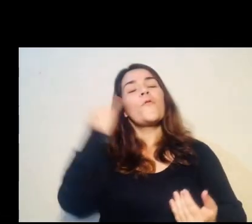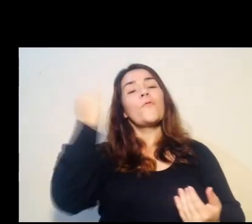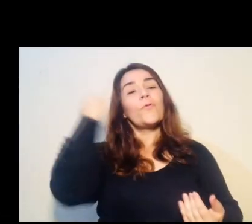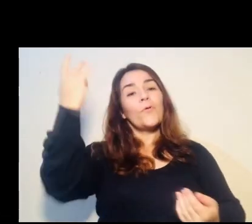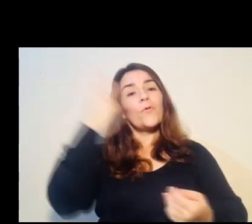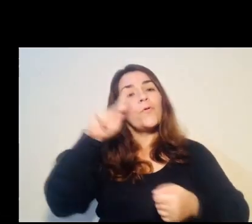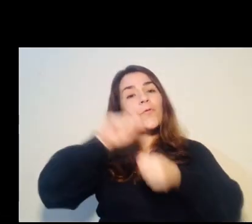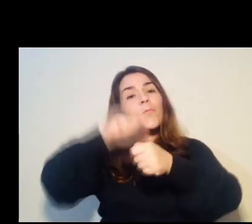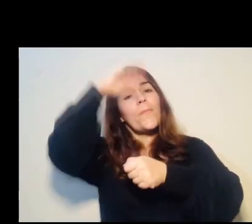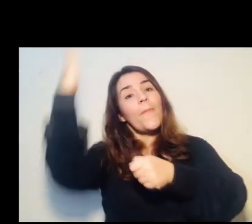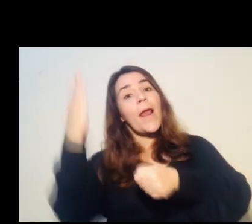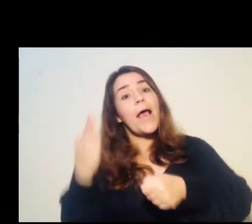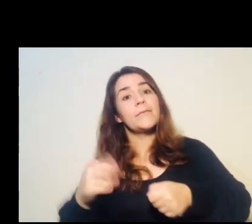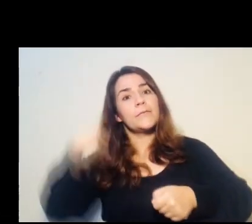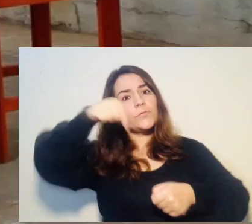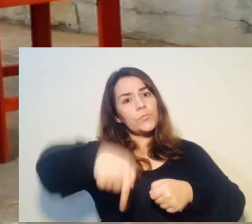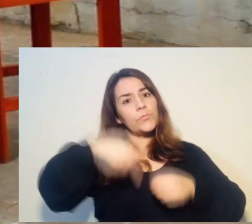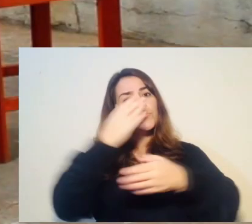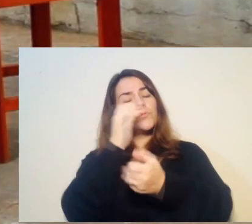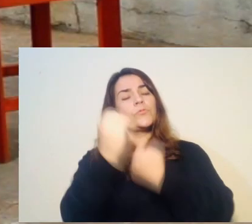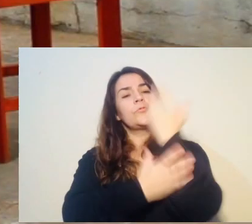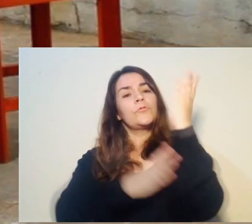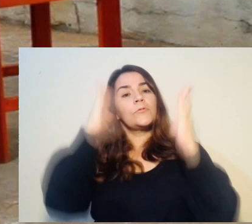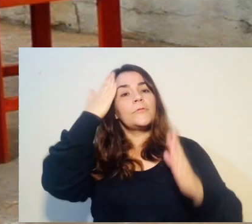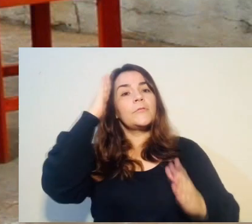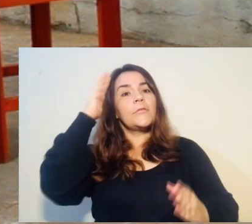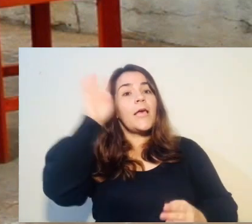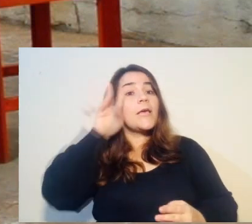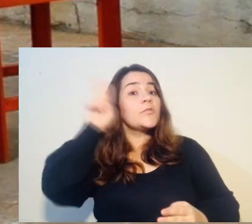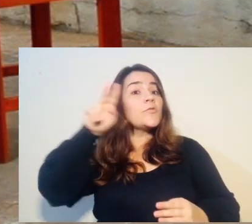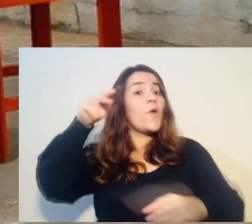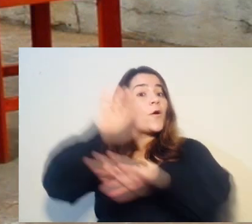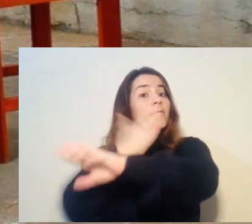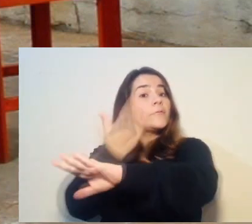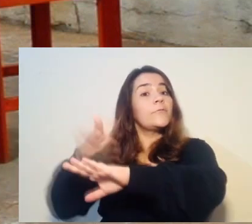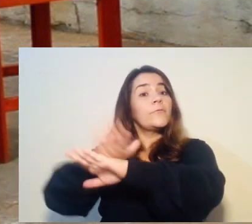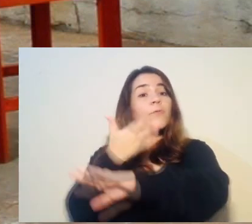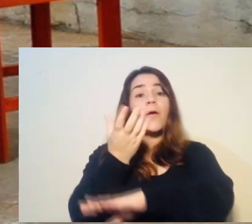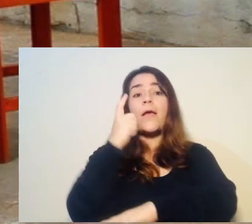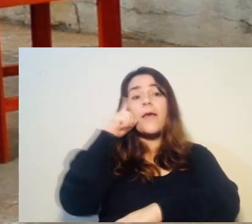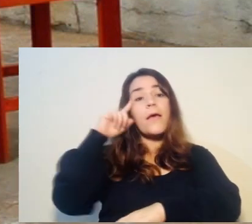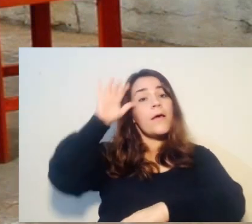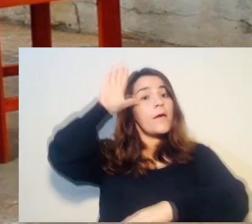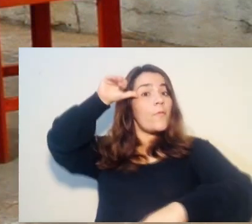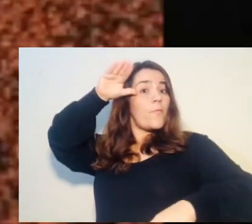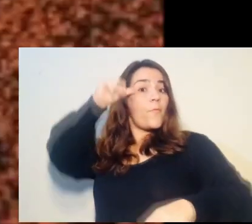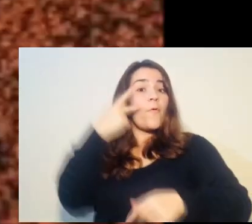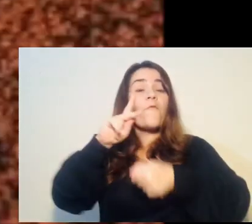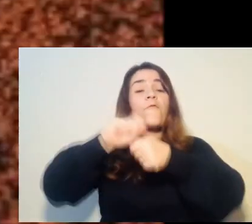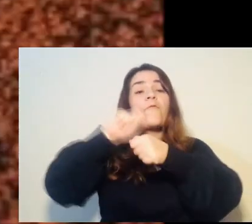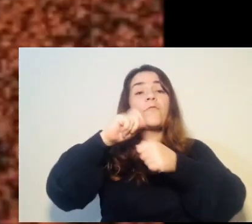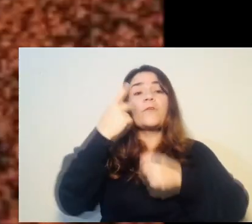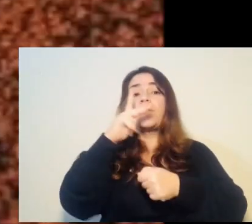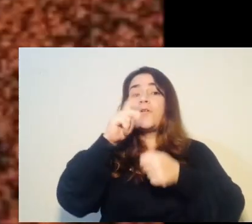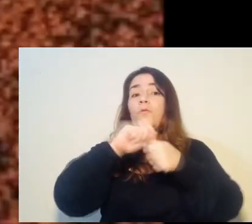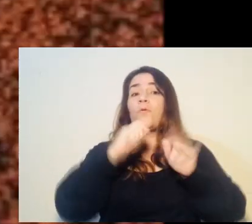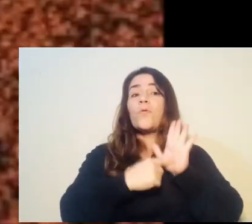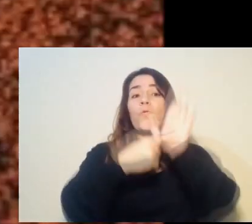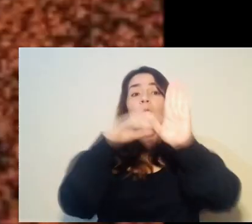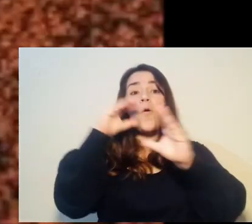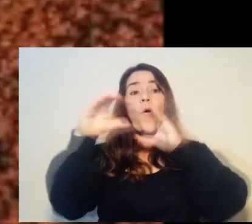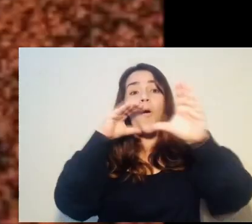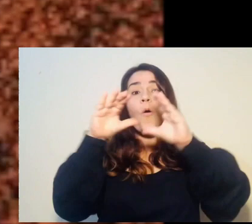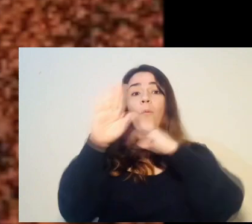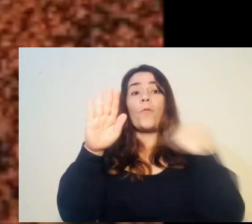é essencialmente brasileira. Entender a história deste instrumento é interessante para notar as